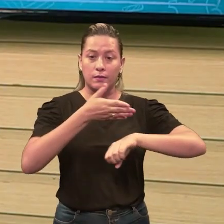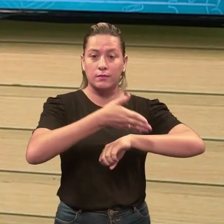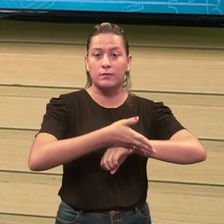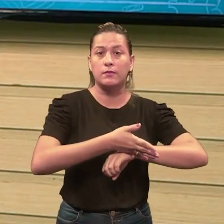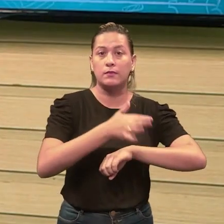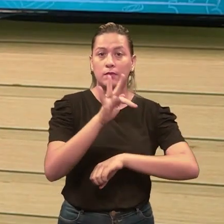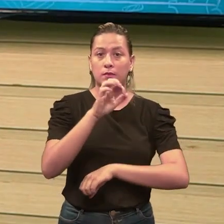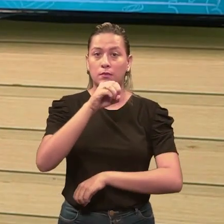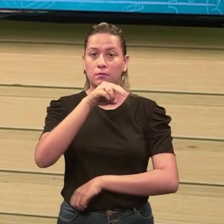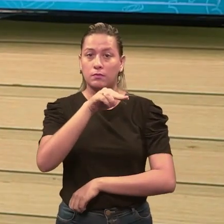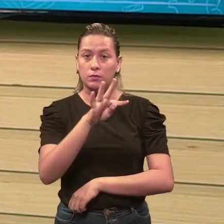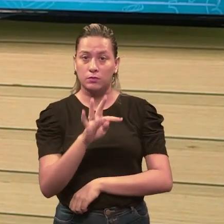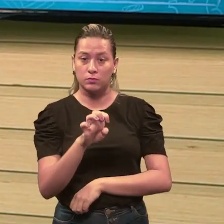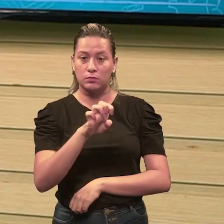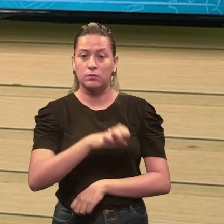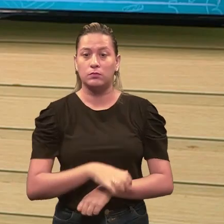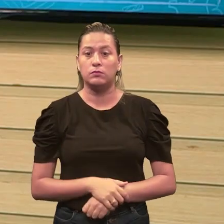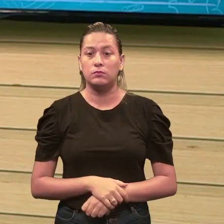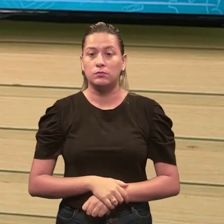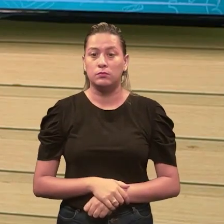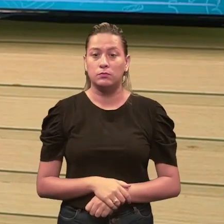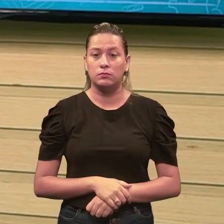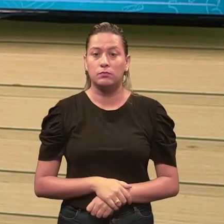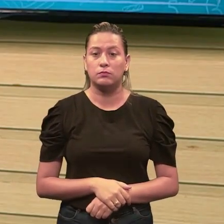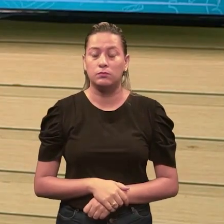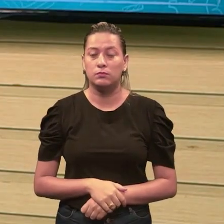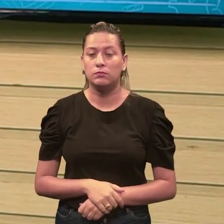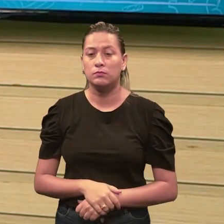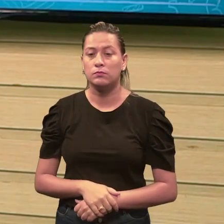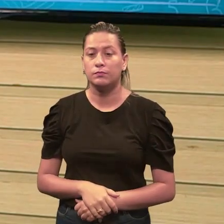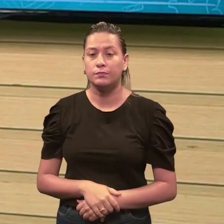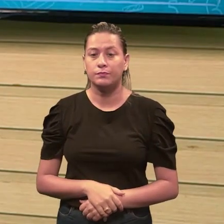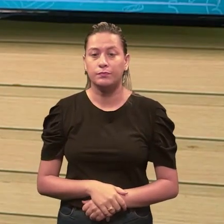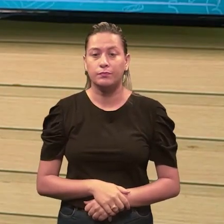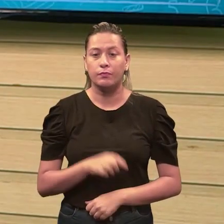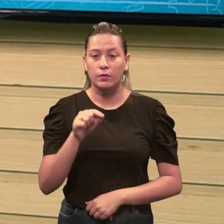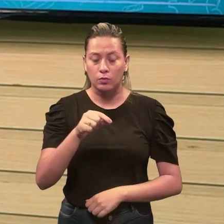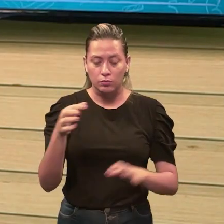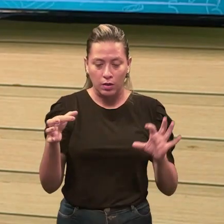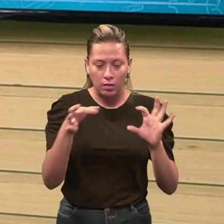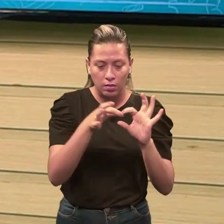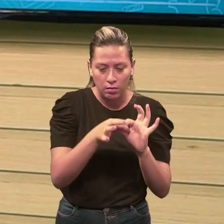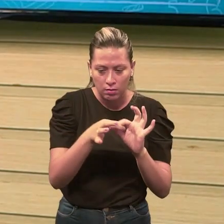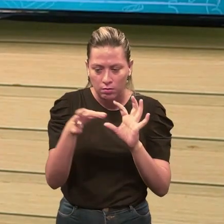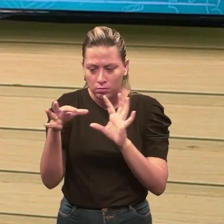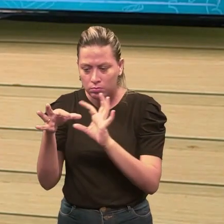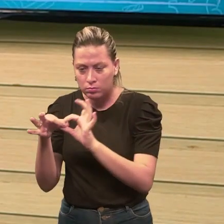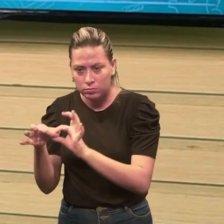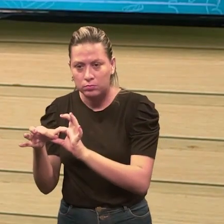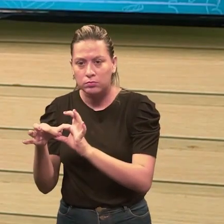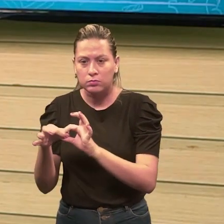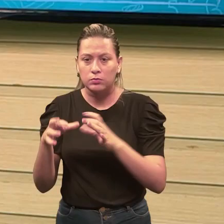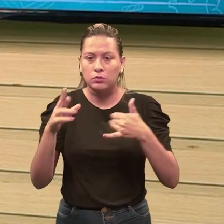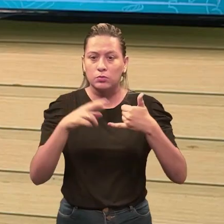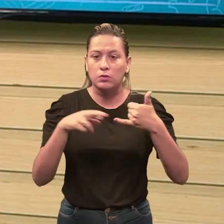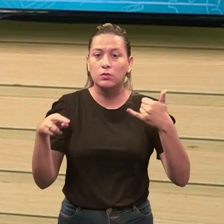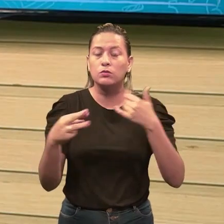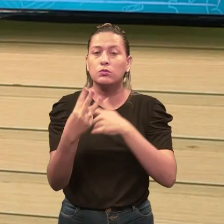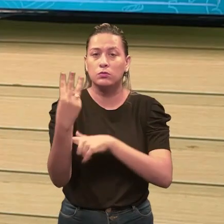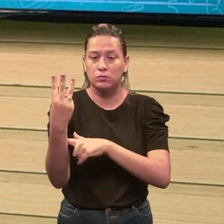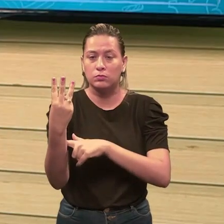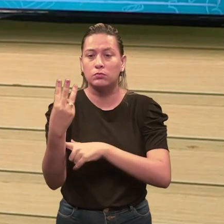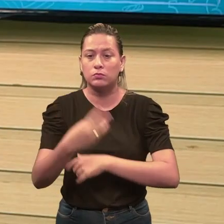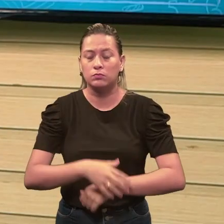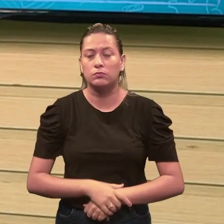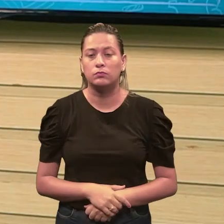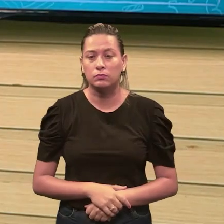entrada, que é a fonte, né? E aí aqui onde cada um deles, ó, vai estar interligado. Então, por exemplo, aqui